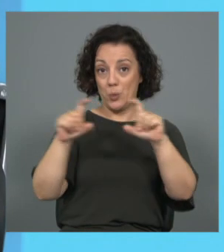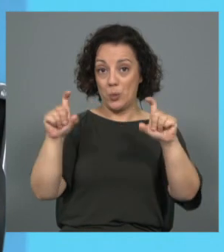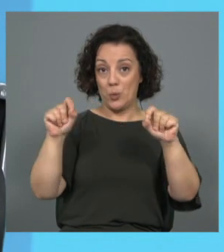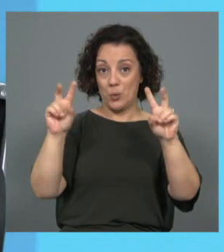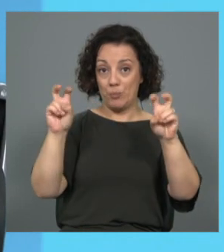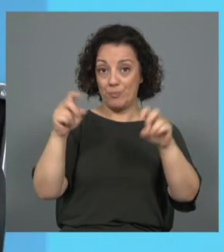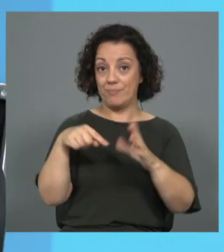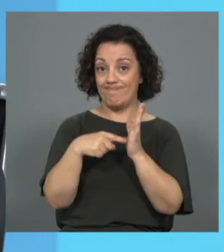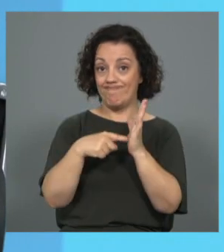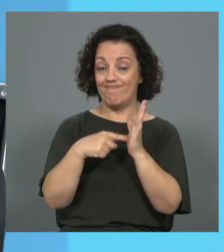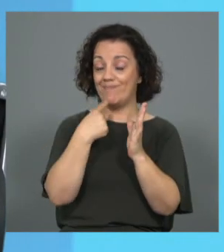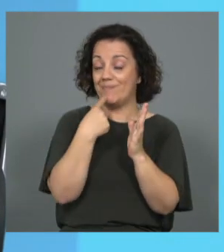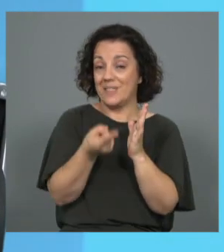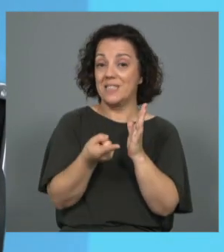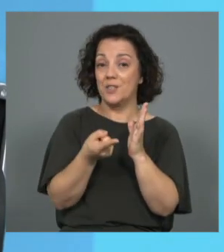o autor